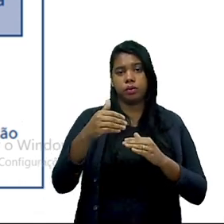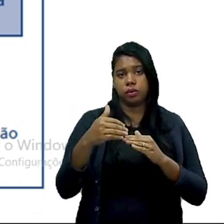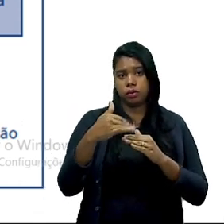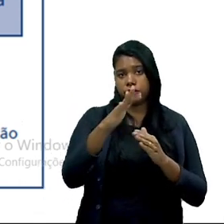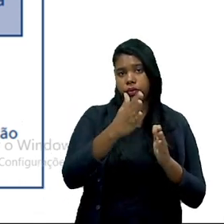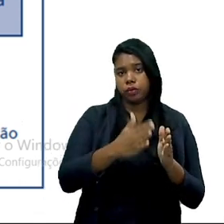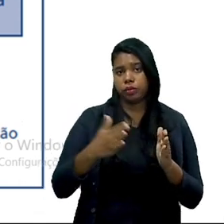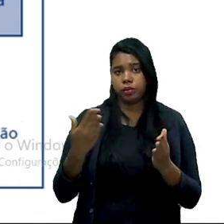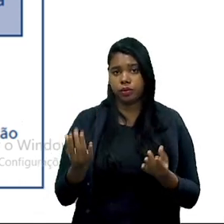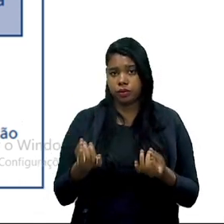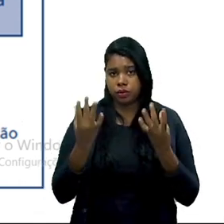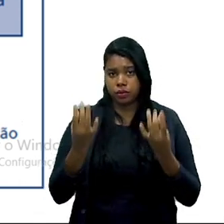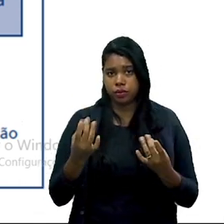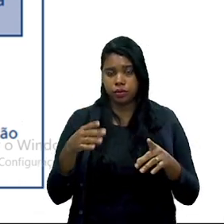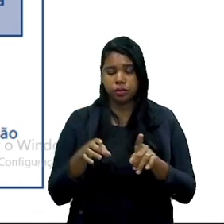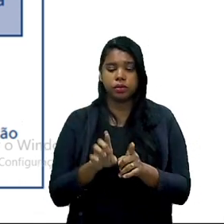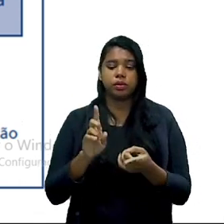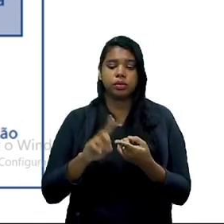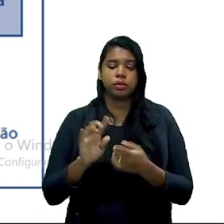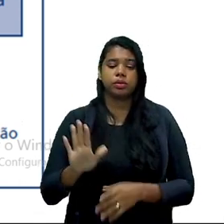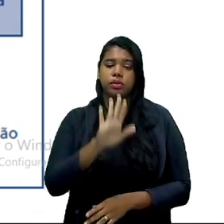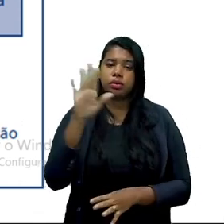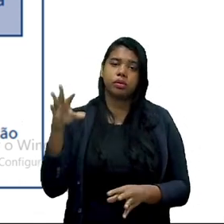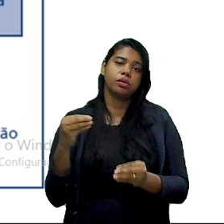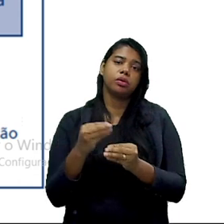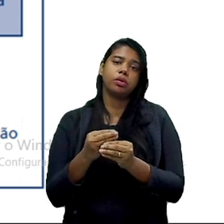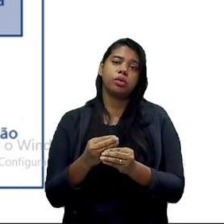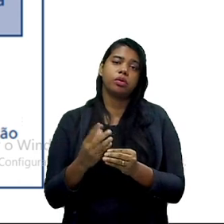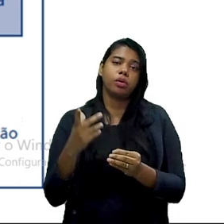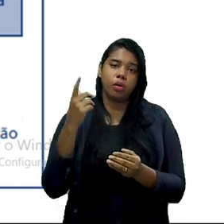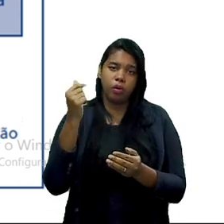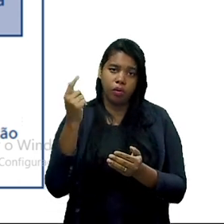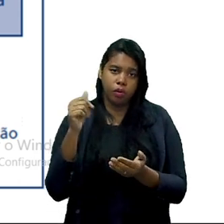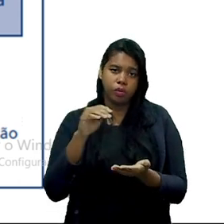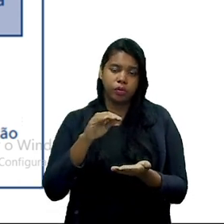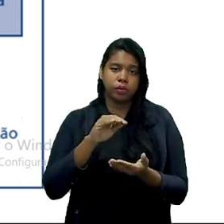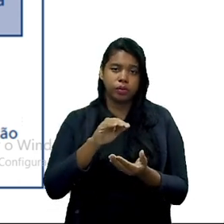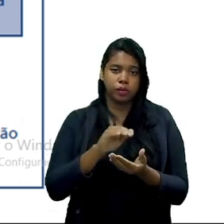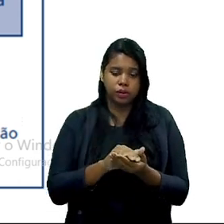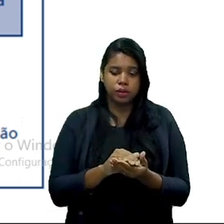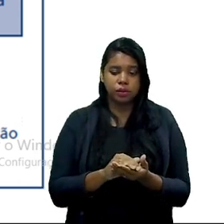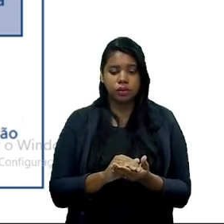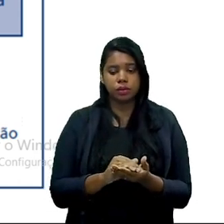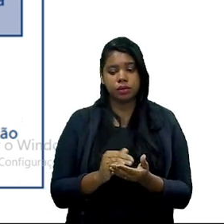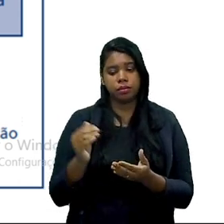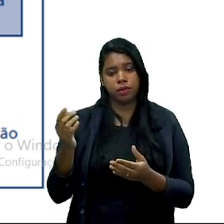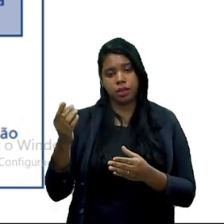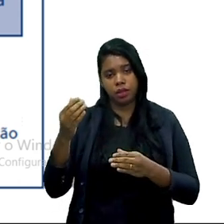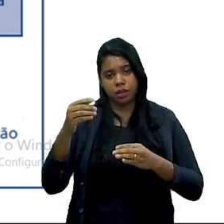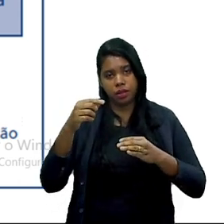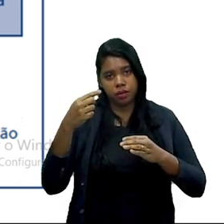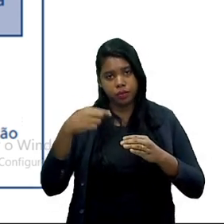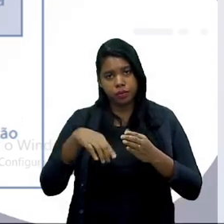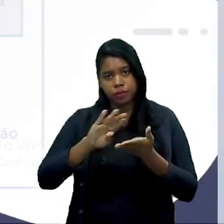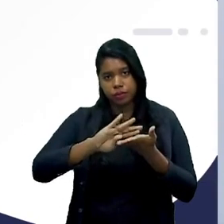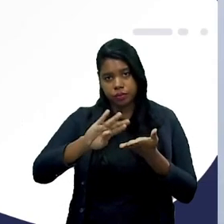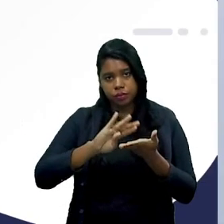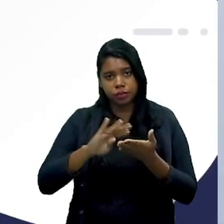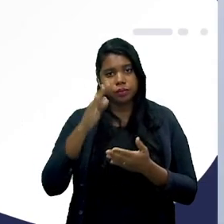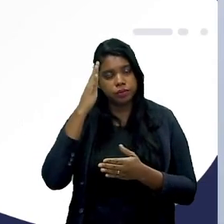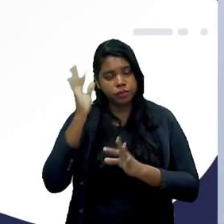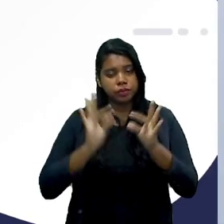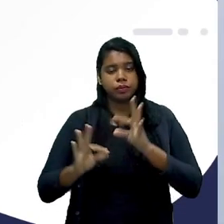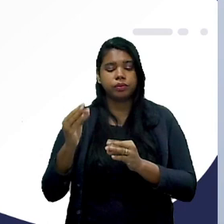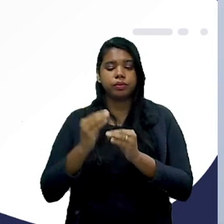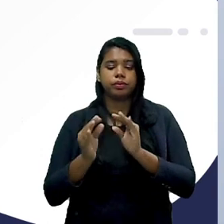processo da venda, gera ou conta a receber ou, na venda à vista, entra o dinheiro no caixa. Isso é o que nós chamamos a